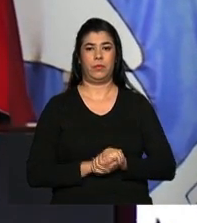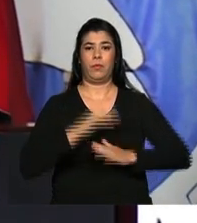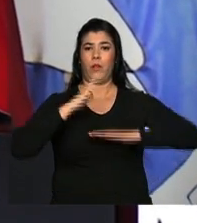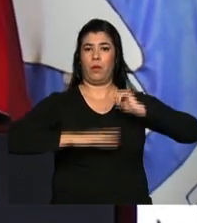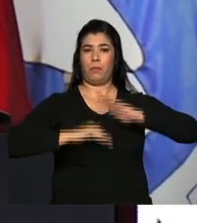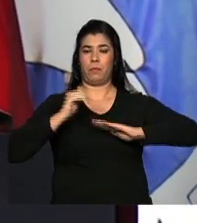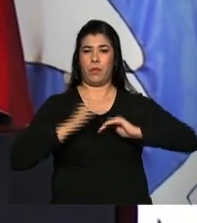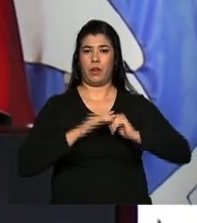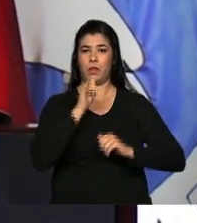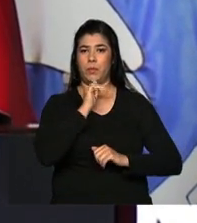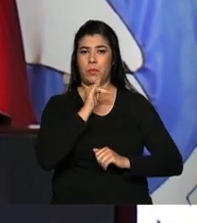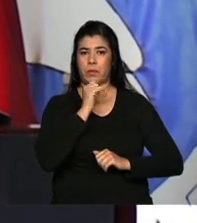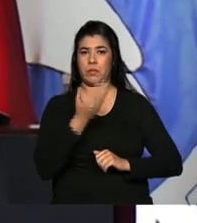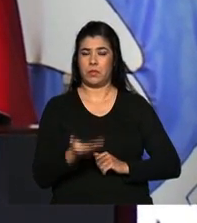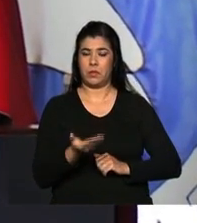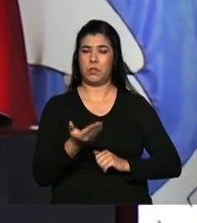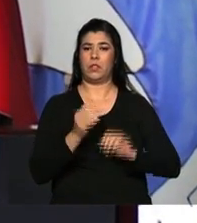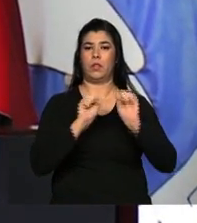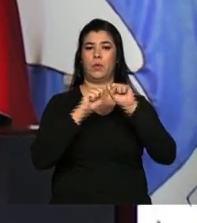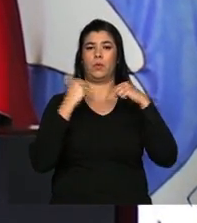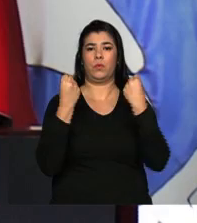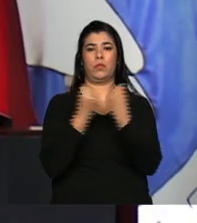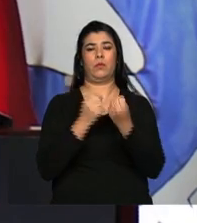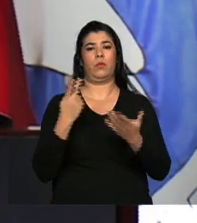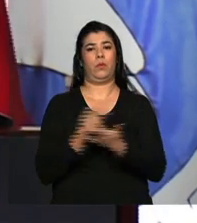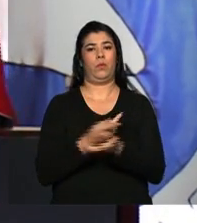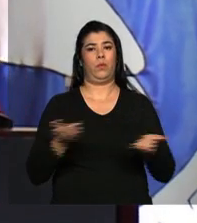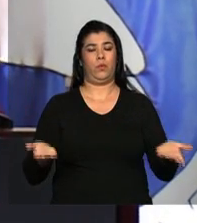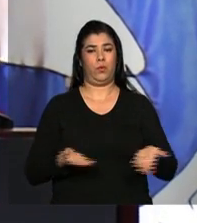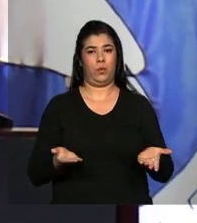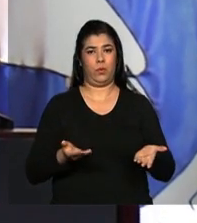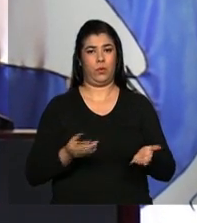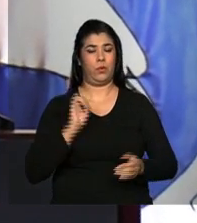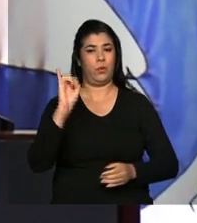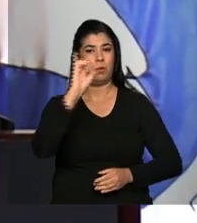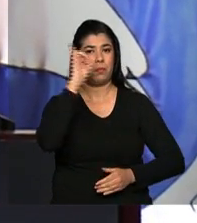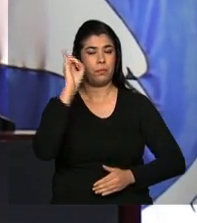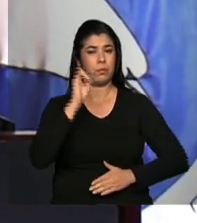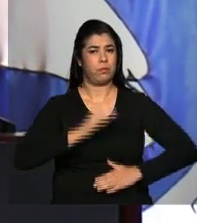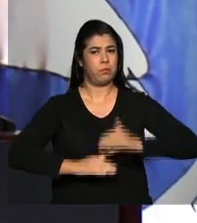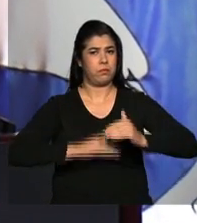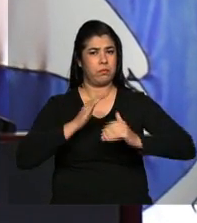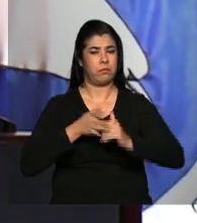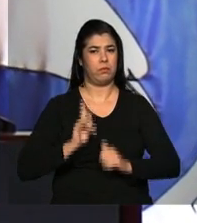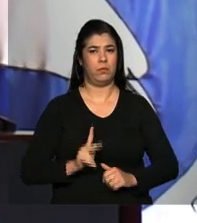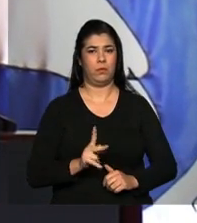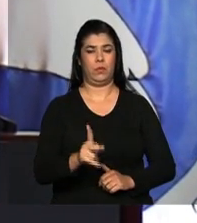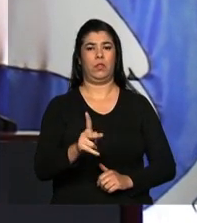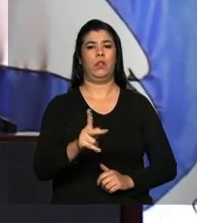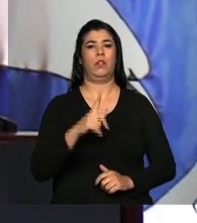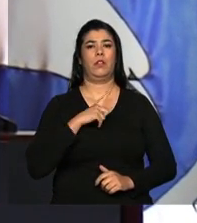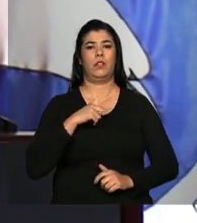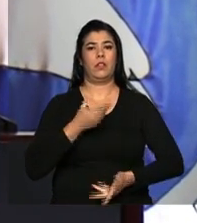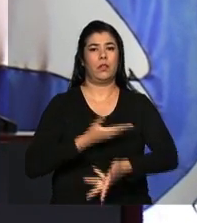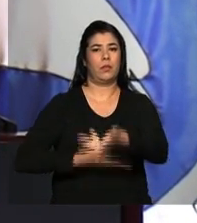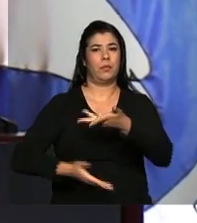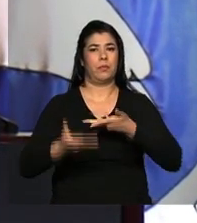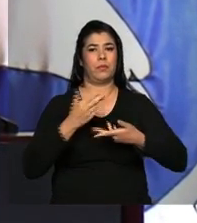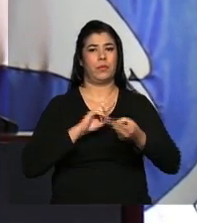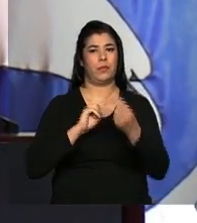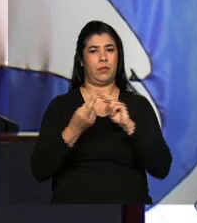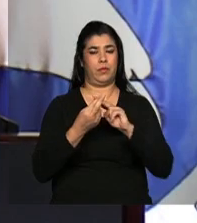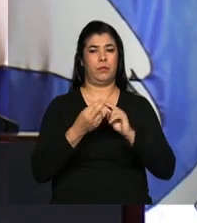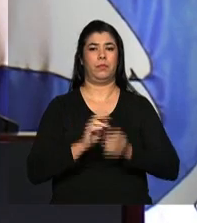Iniciativas como o seminário de hoje contribuem para intensificar cada vez mais as nossas